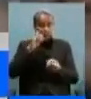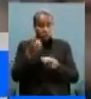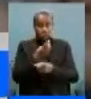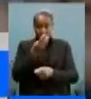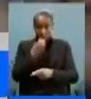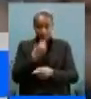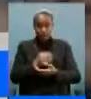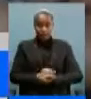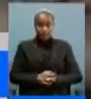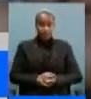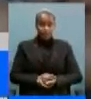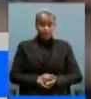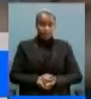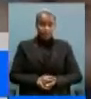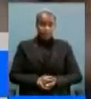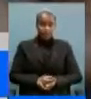alimentar.